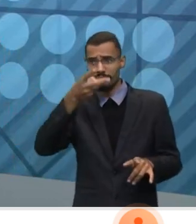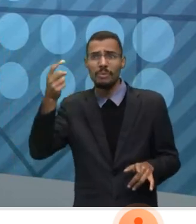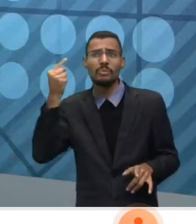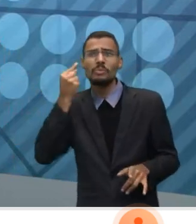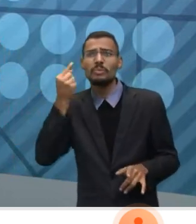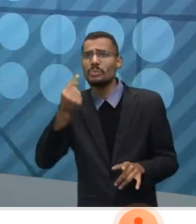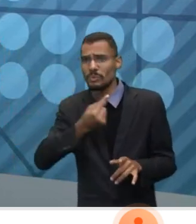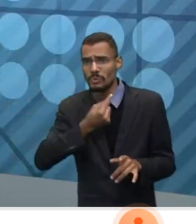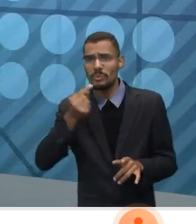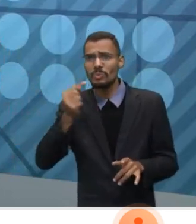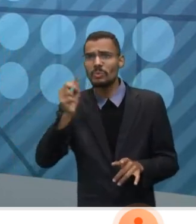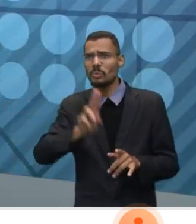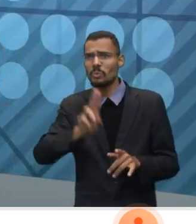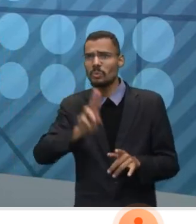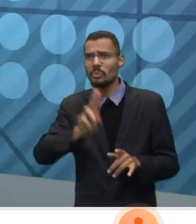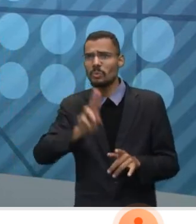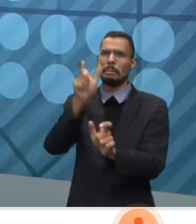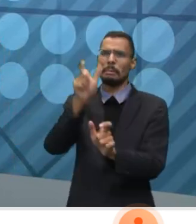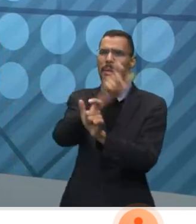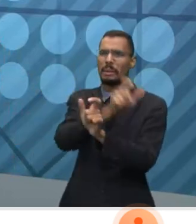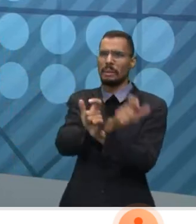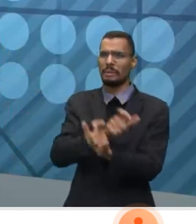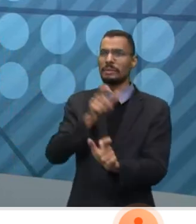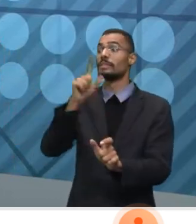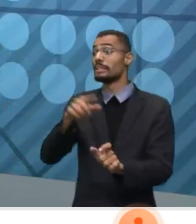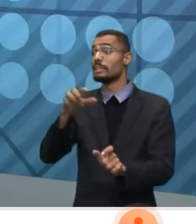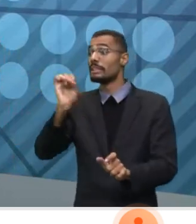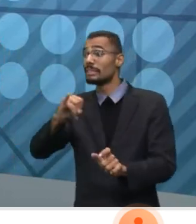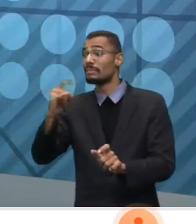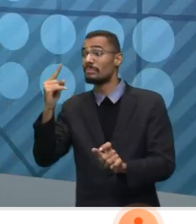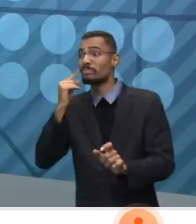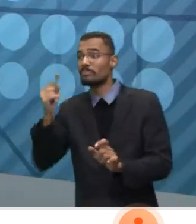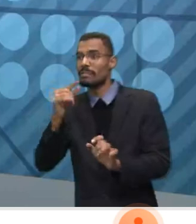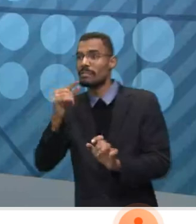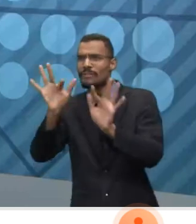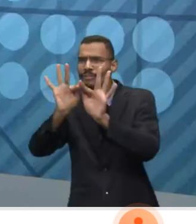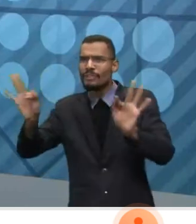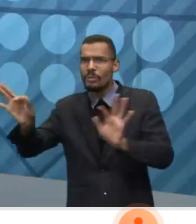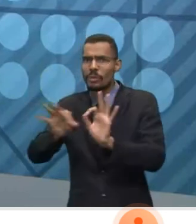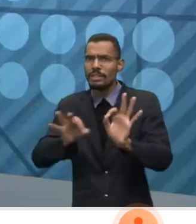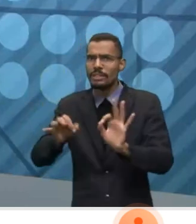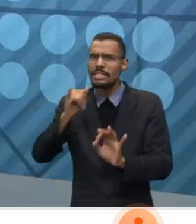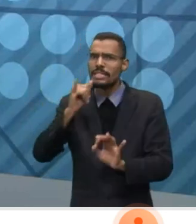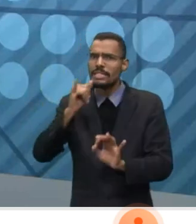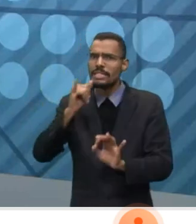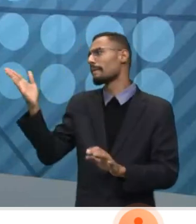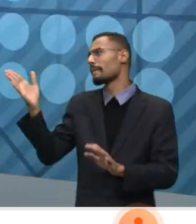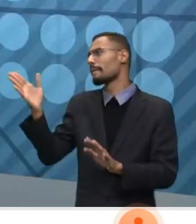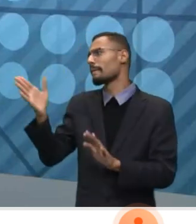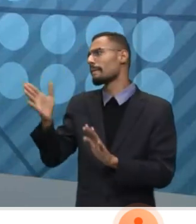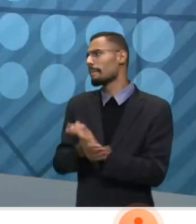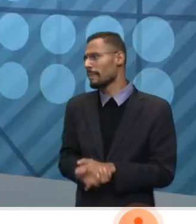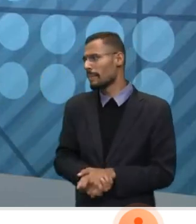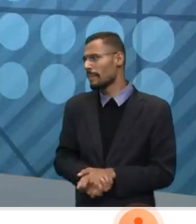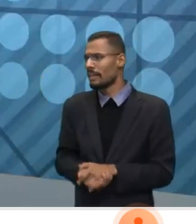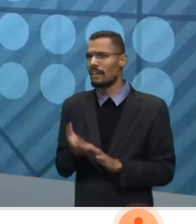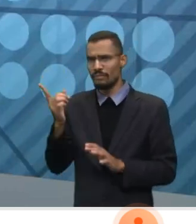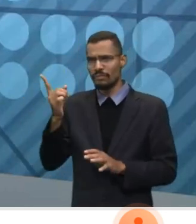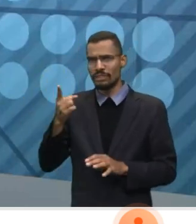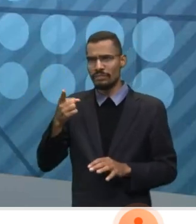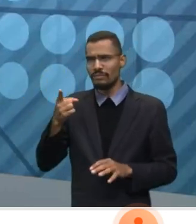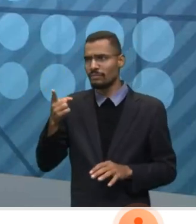utilizando, principalmente quando nós precisamos regular uma frase. Então, lá nós tínhamos, você vai à loja,